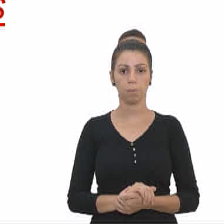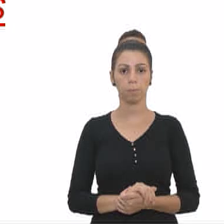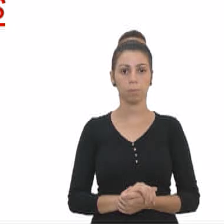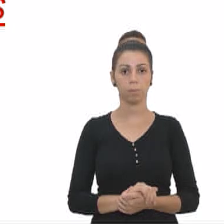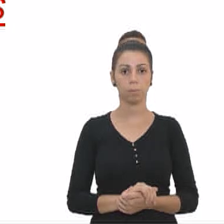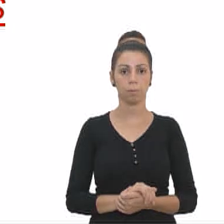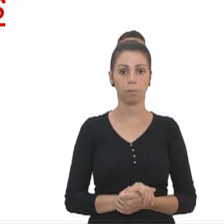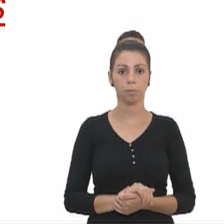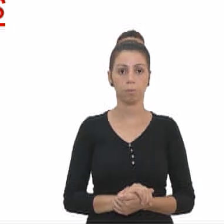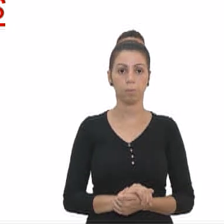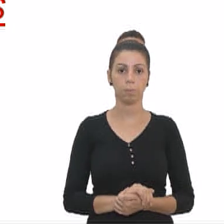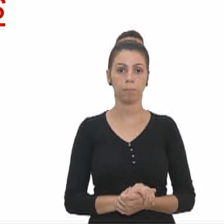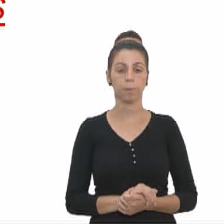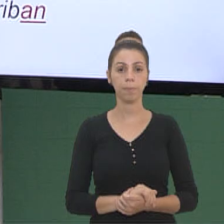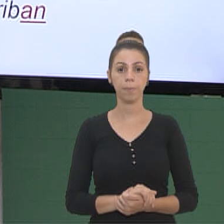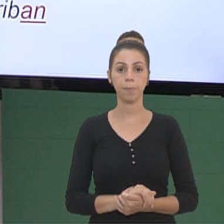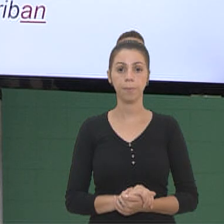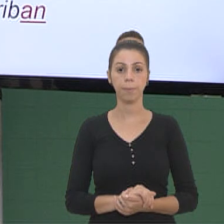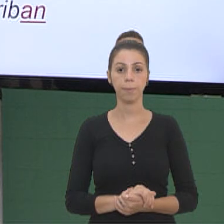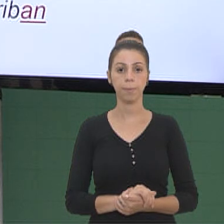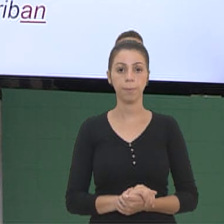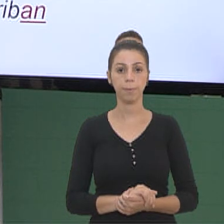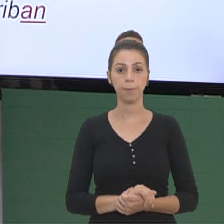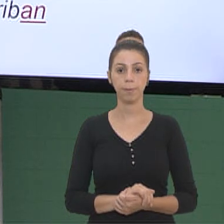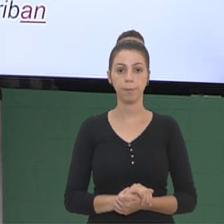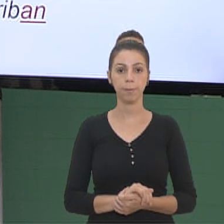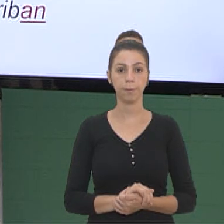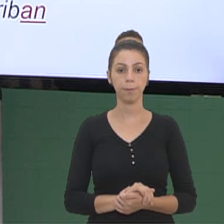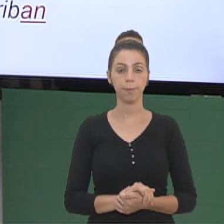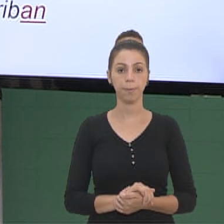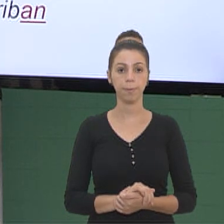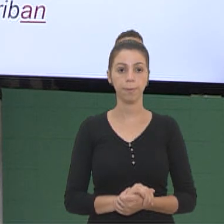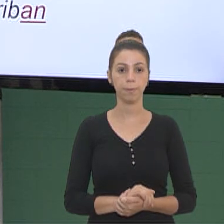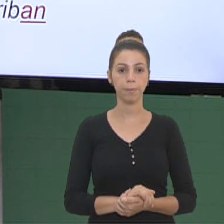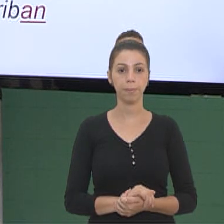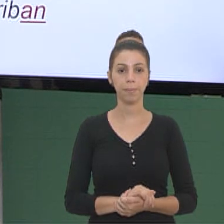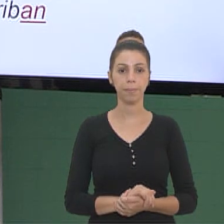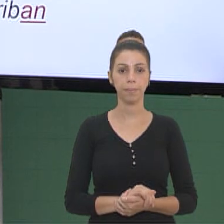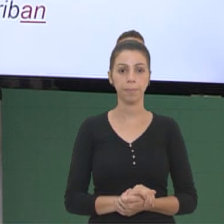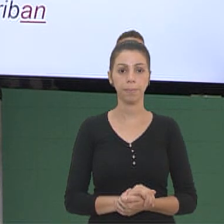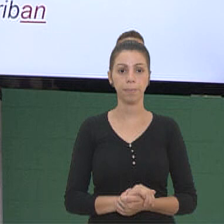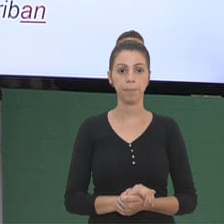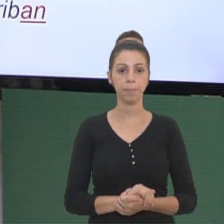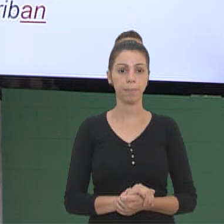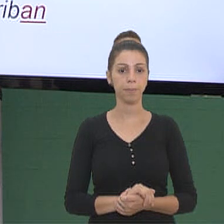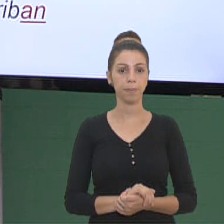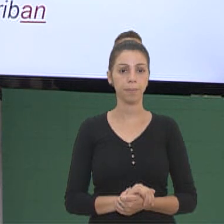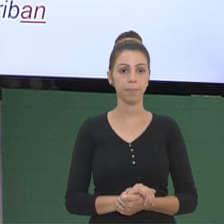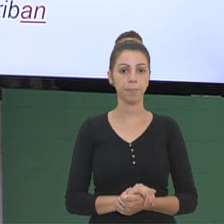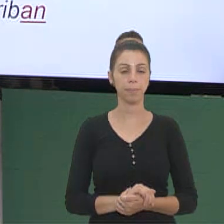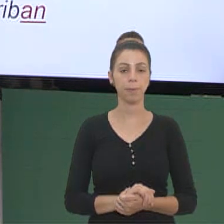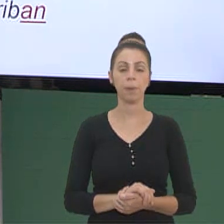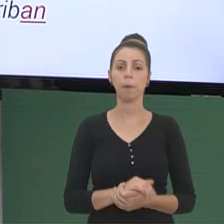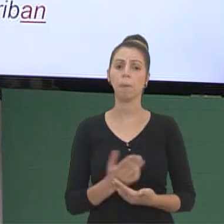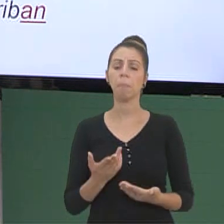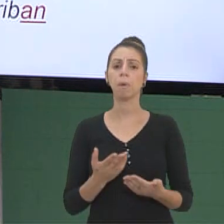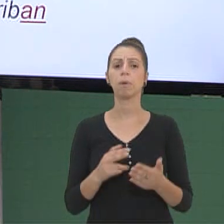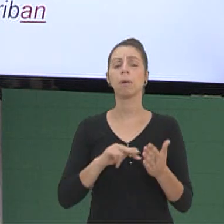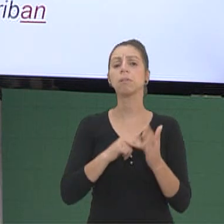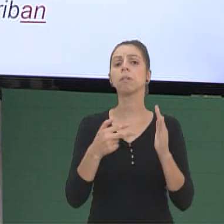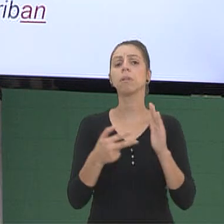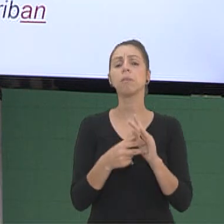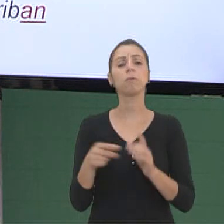misma, solo difieren la vocal respecto a los verbos terminados em ar. O que isso